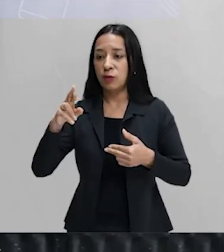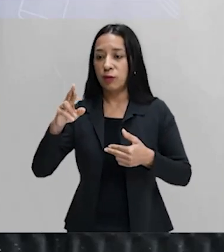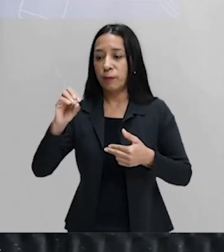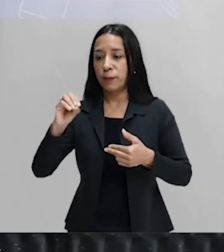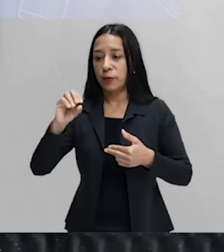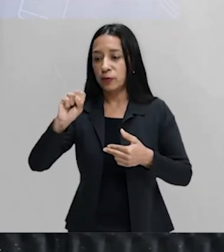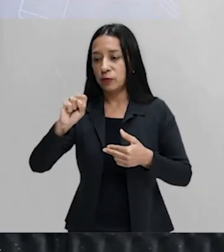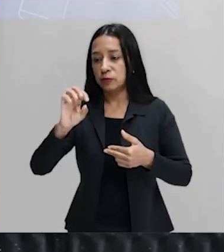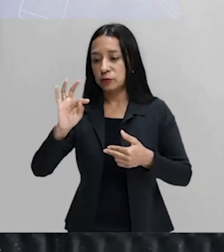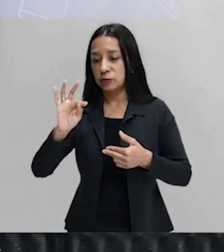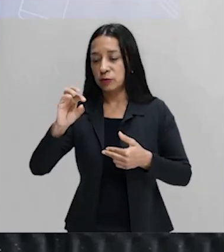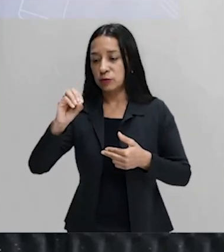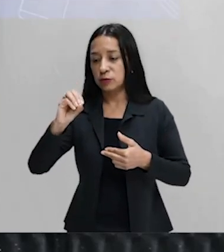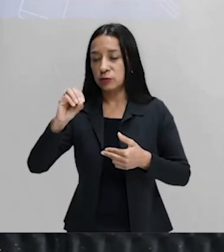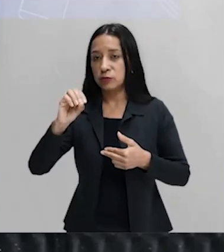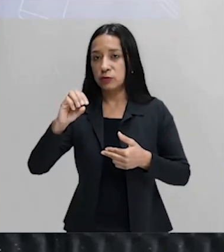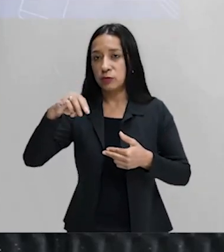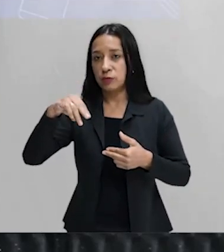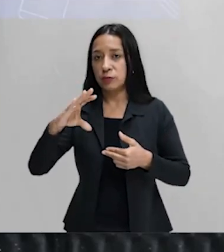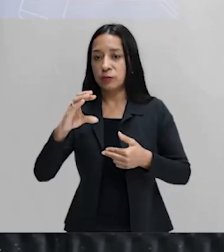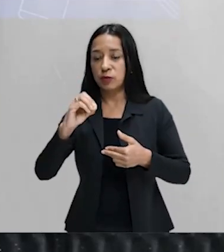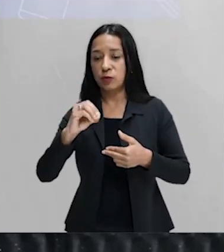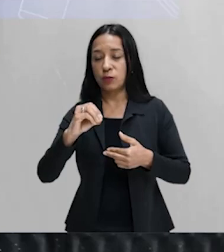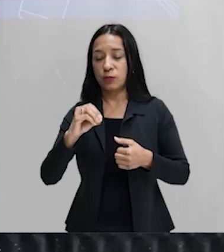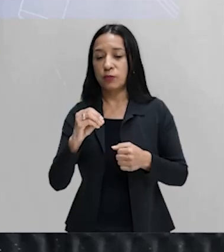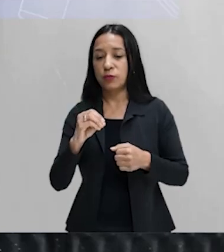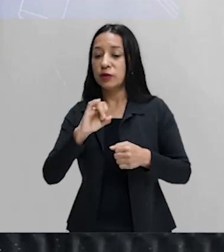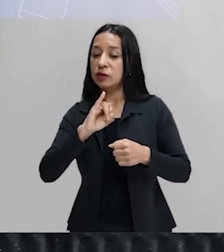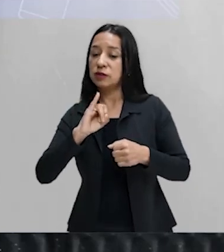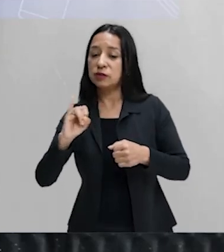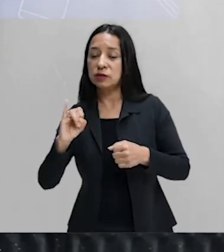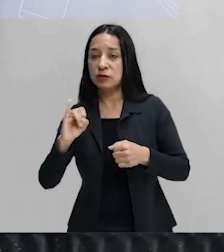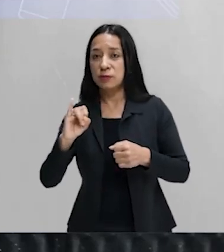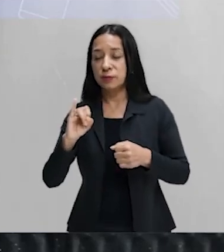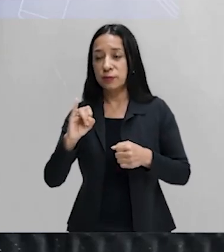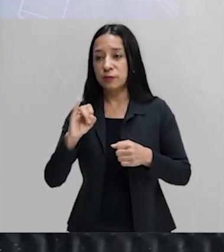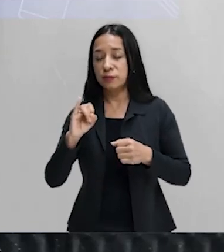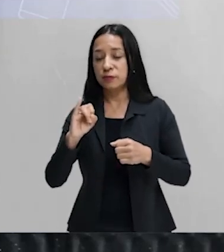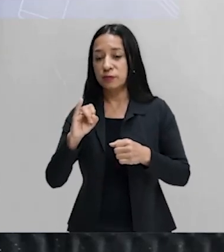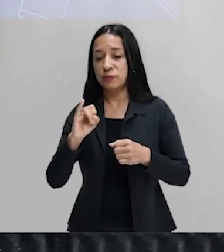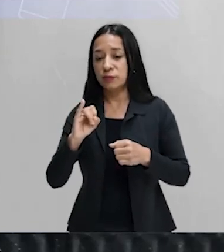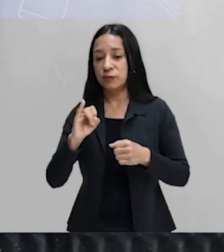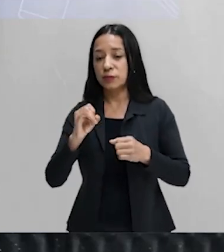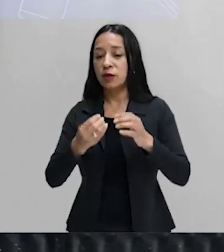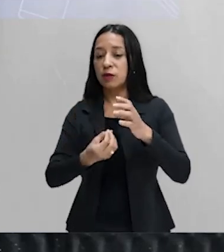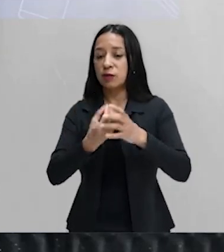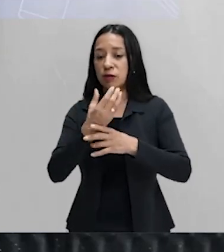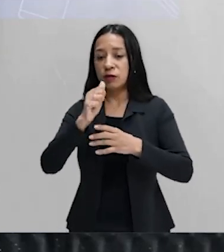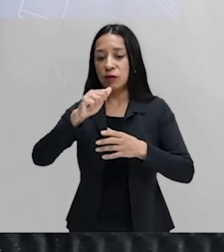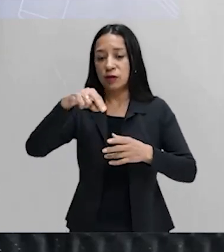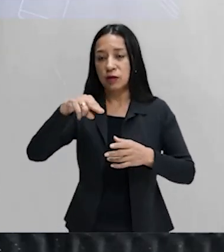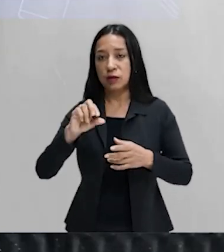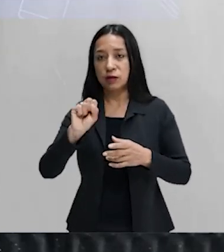protostômico ou protostômio. Se o blastóporo originar o